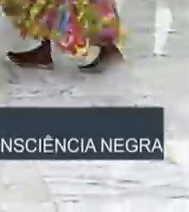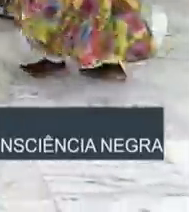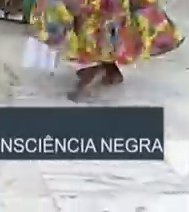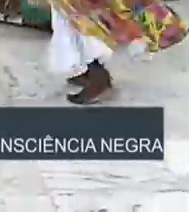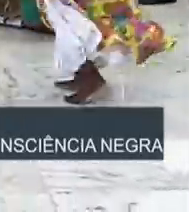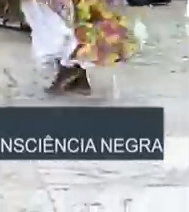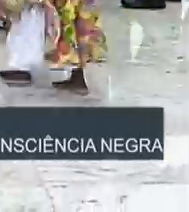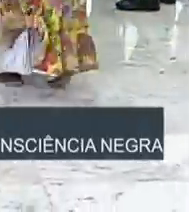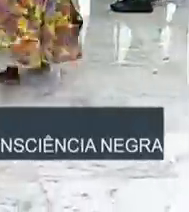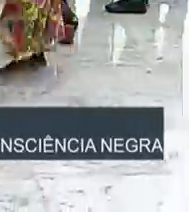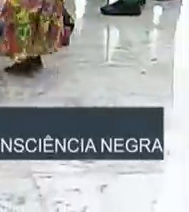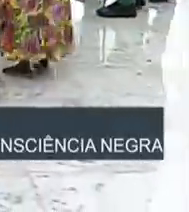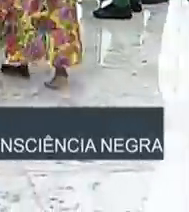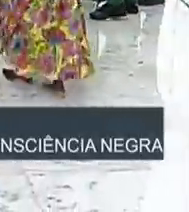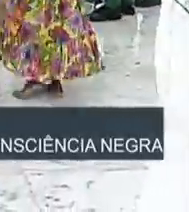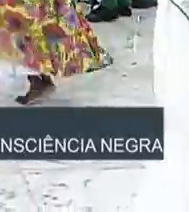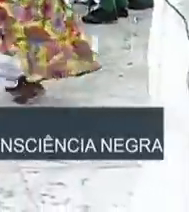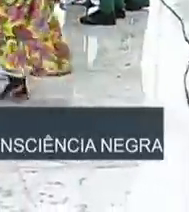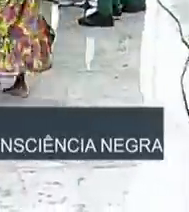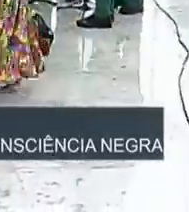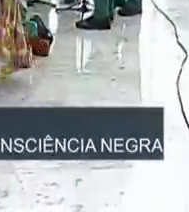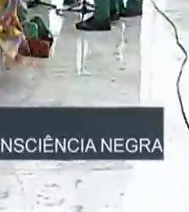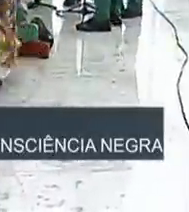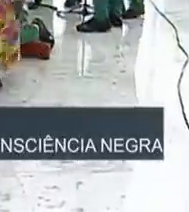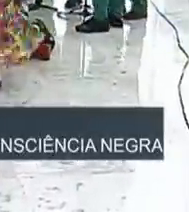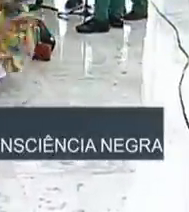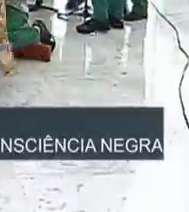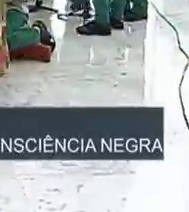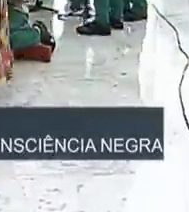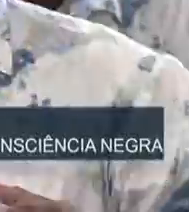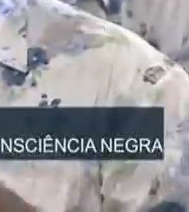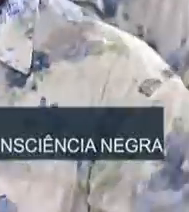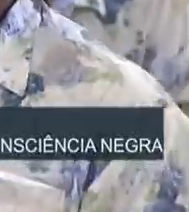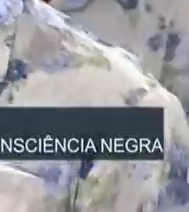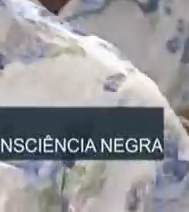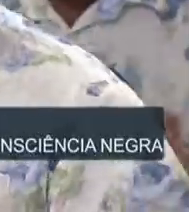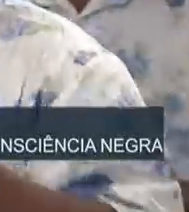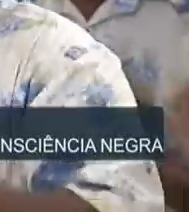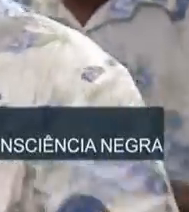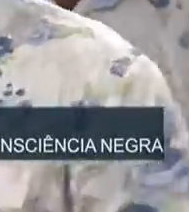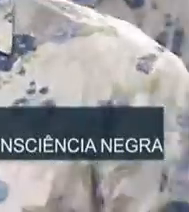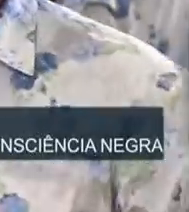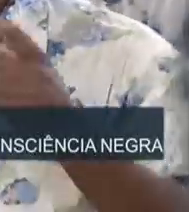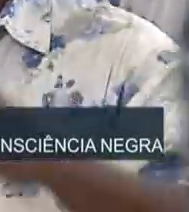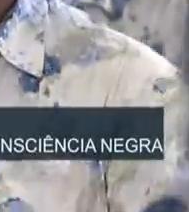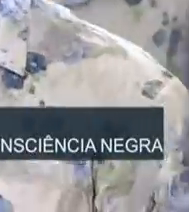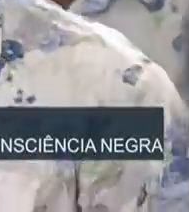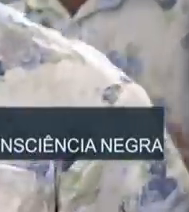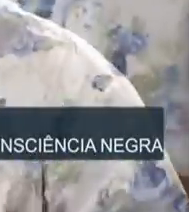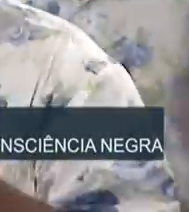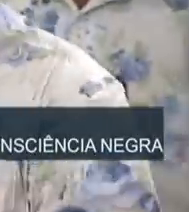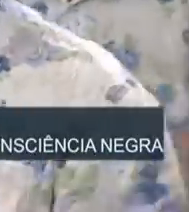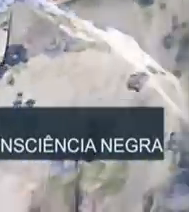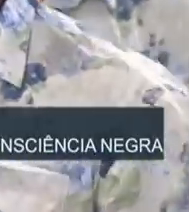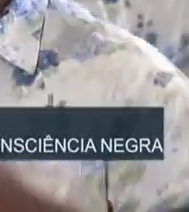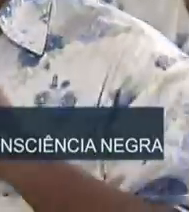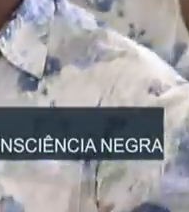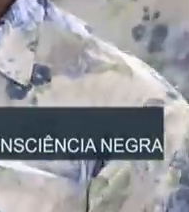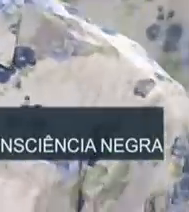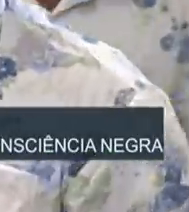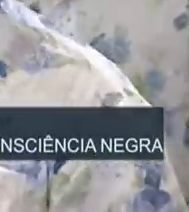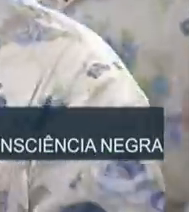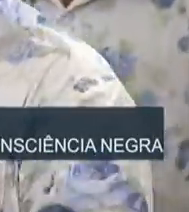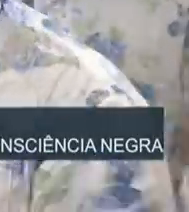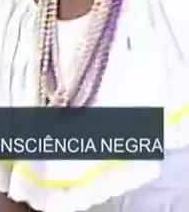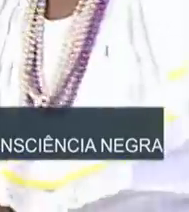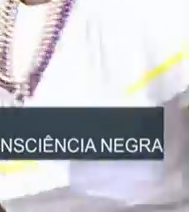ladeira eu vou levantar a bandeira eu vou levantar a bandeira da cultura maranhense na capital brasileira eu vou levantar a